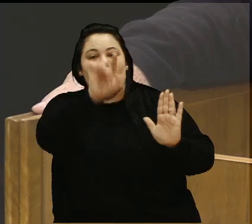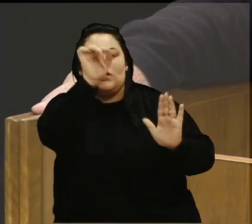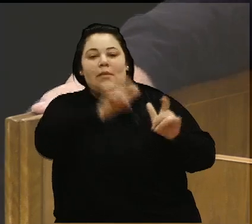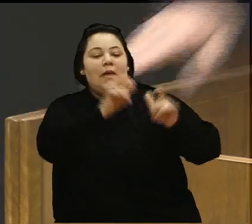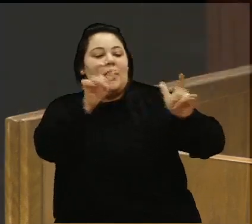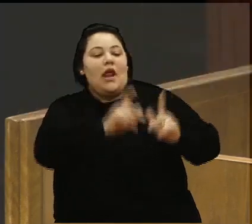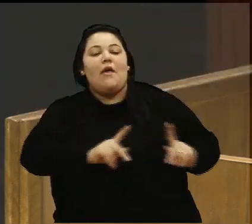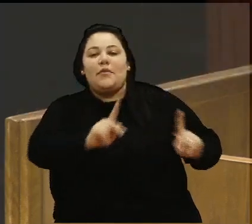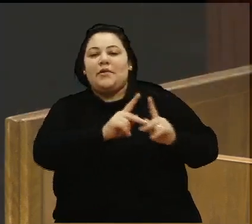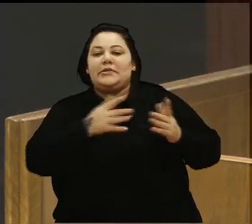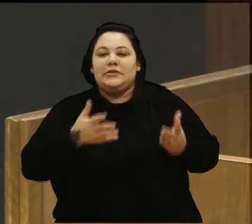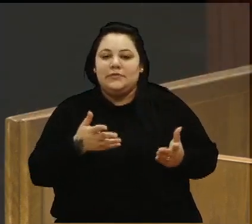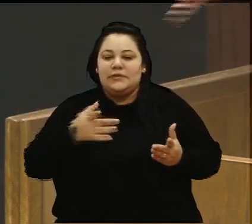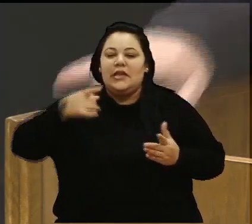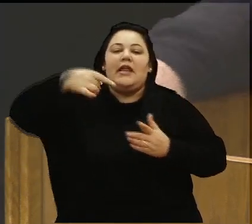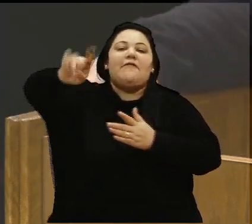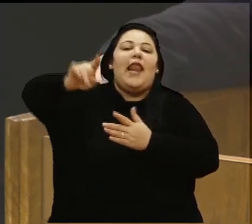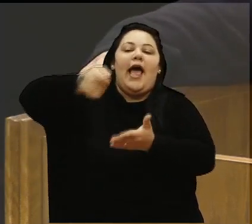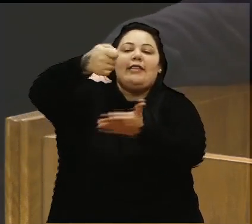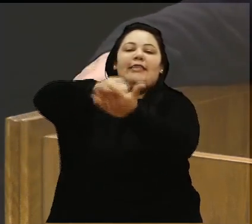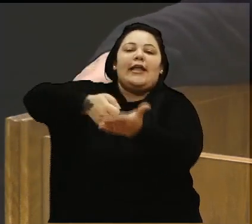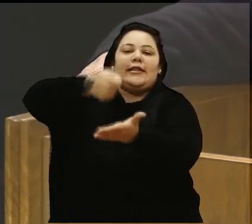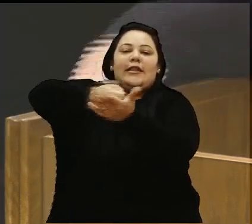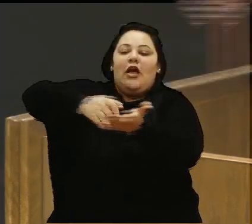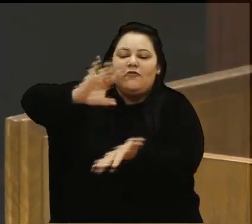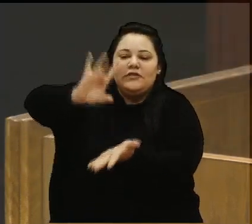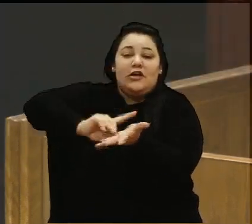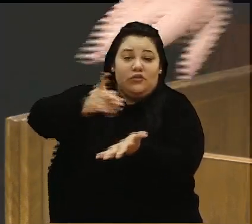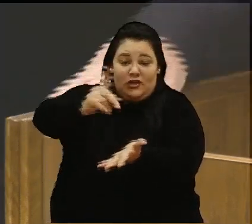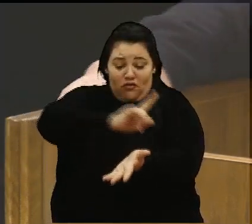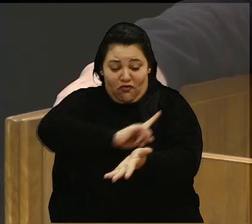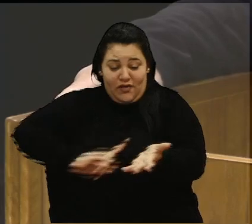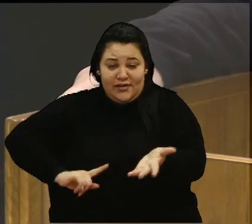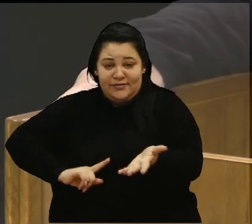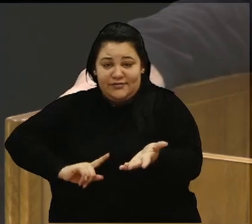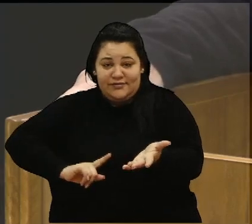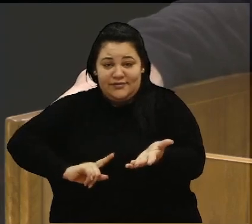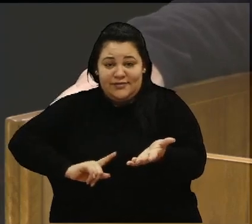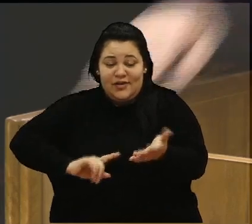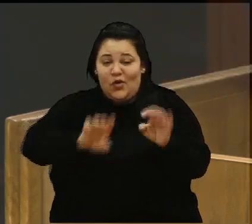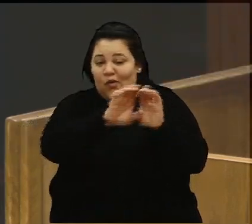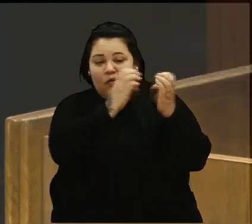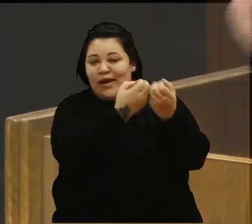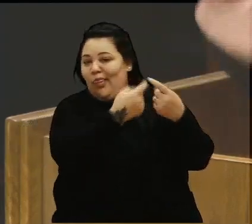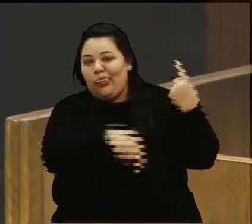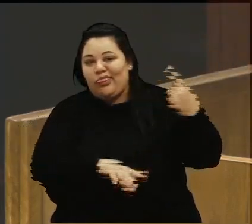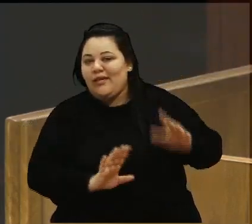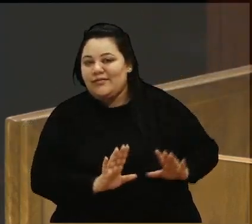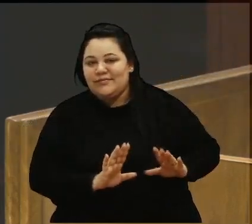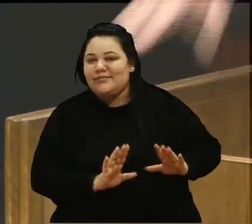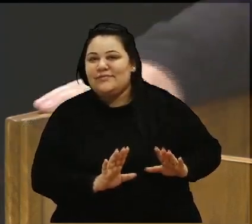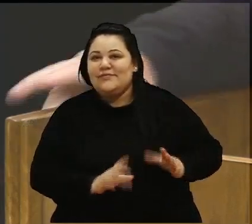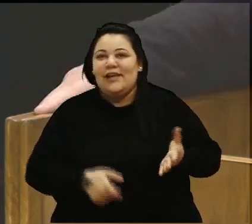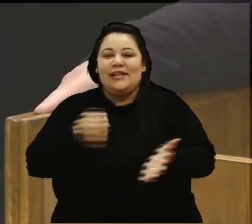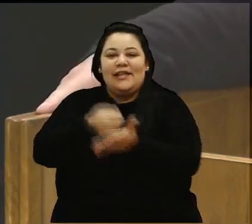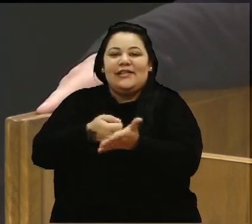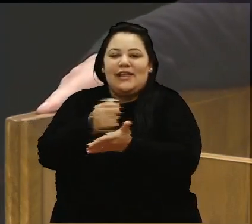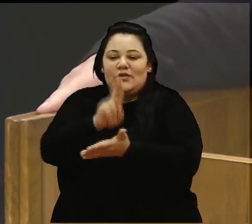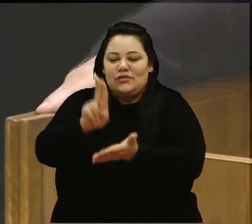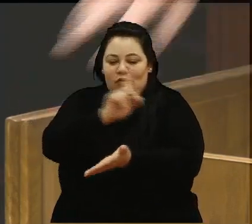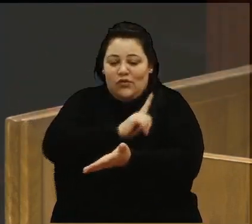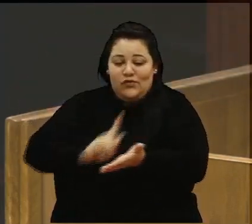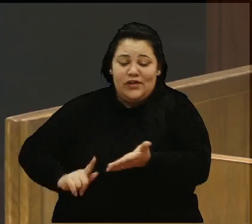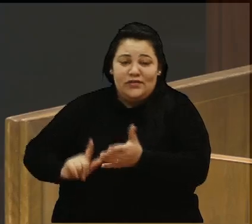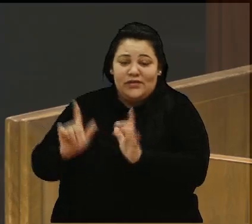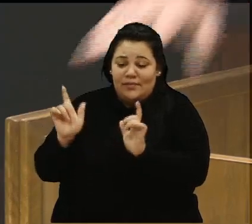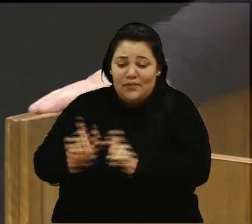maioria. E aí ele vai lá tentar implementar o seu governo, o Congresso não permite. Vai implementar o governo da minoria,